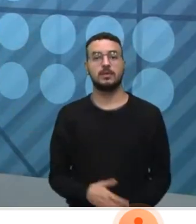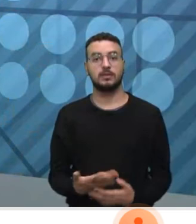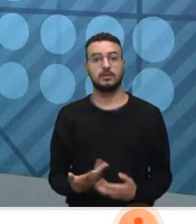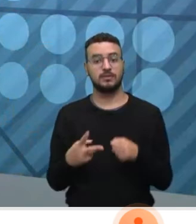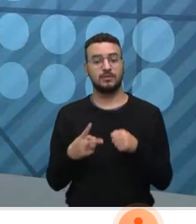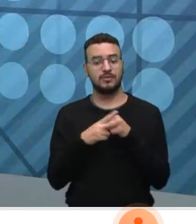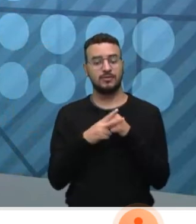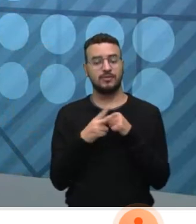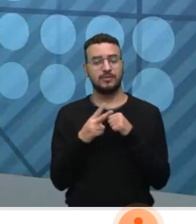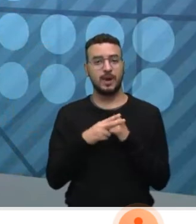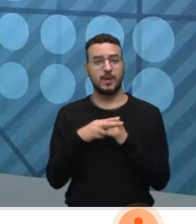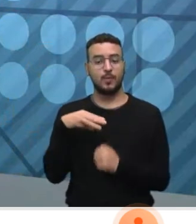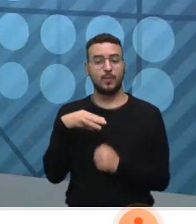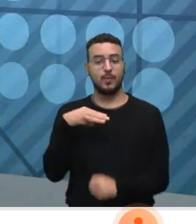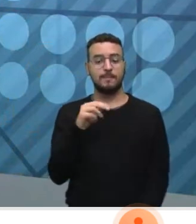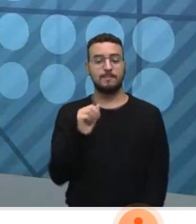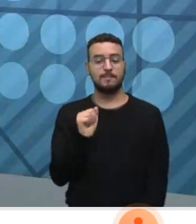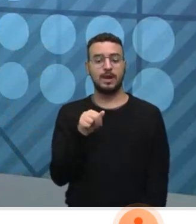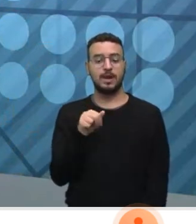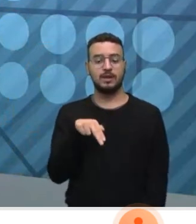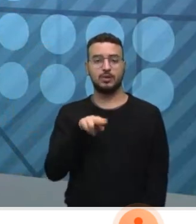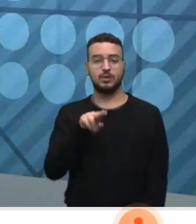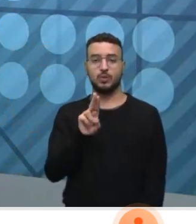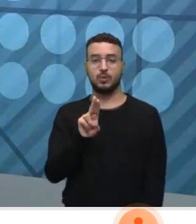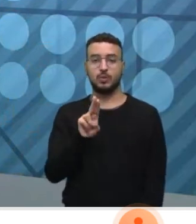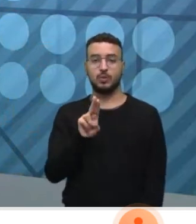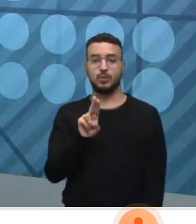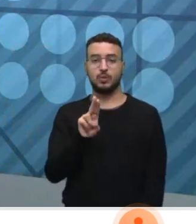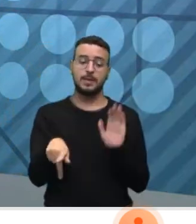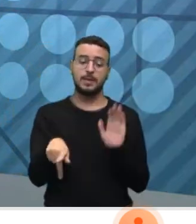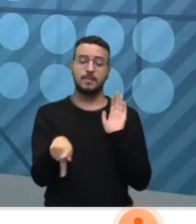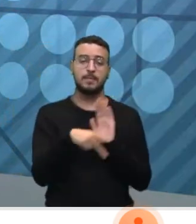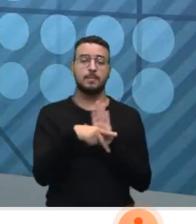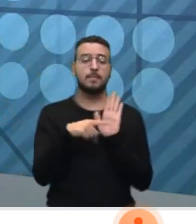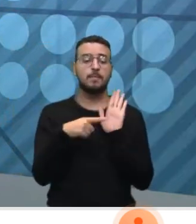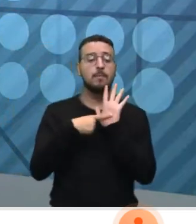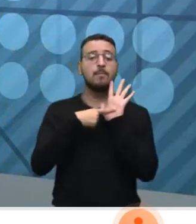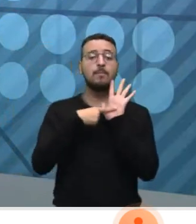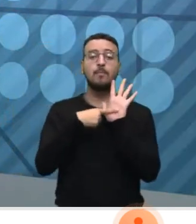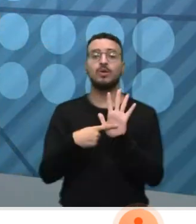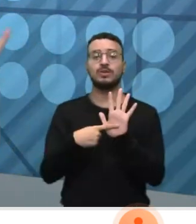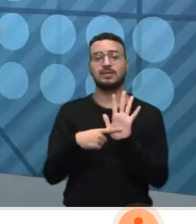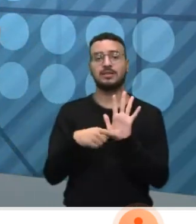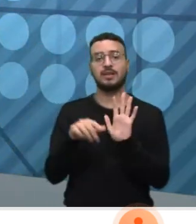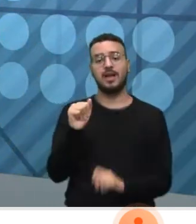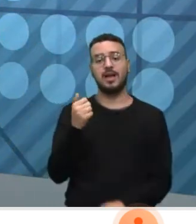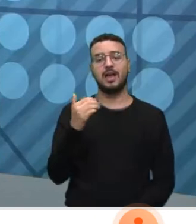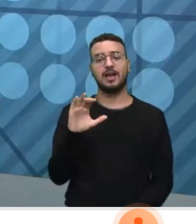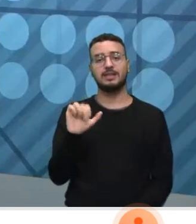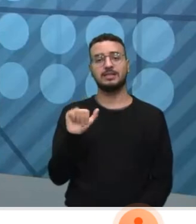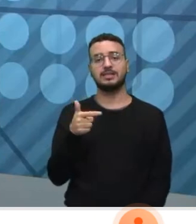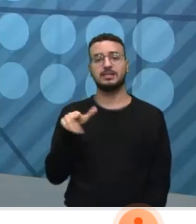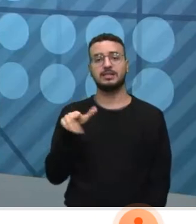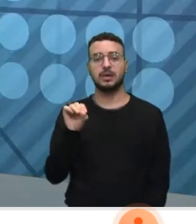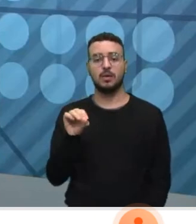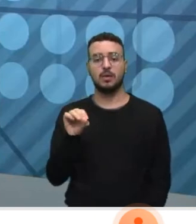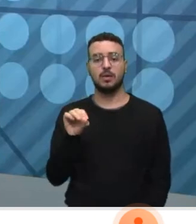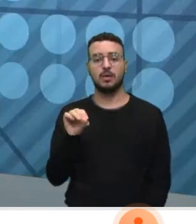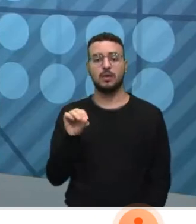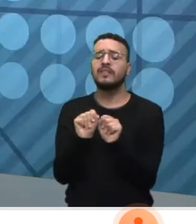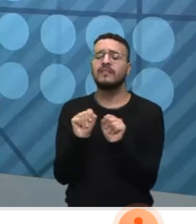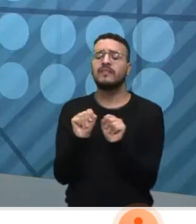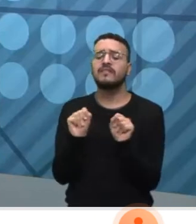verbos manuais, eles mostram a ação, né? E a pessoa consegue identificar o que ela está